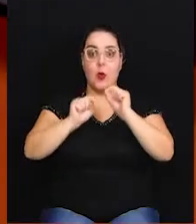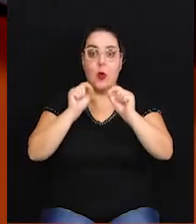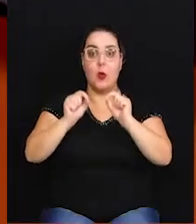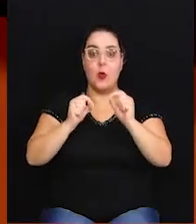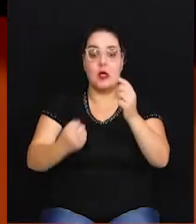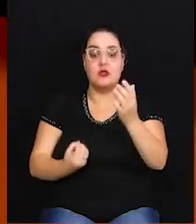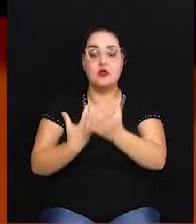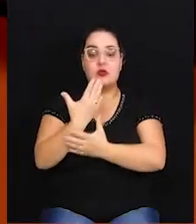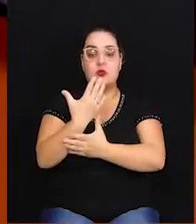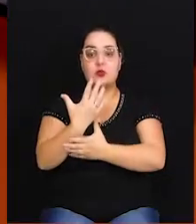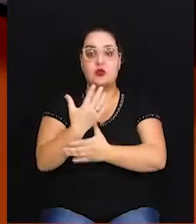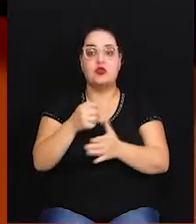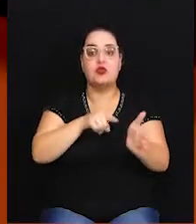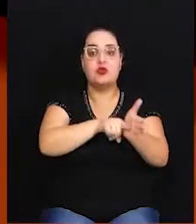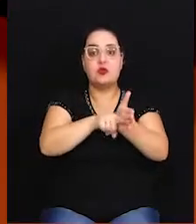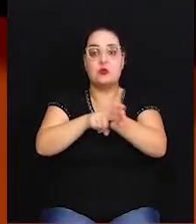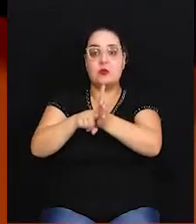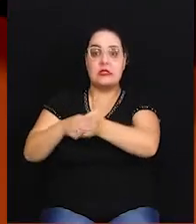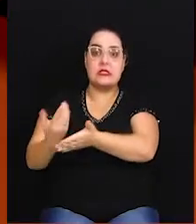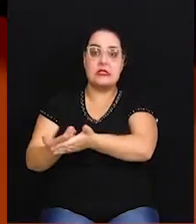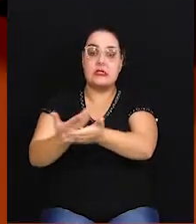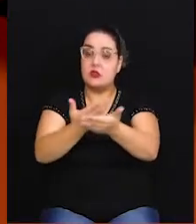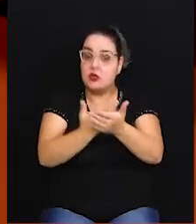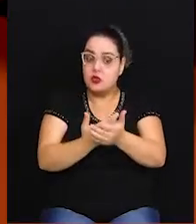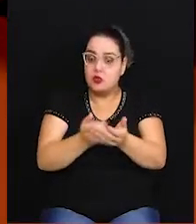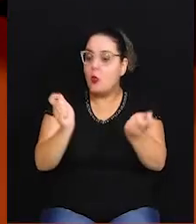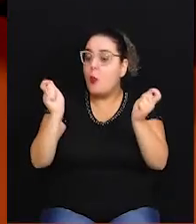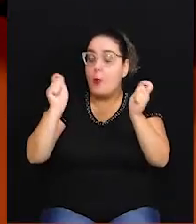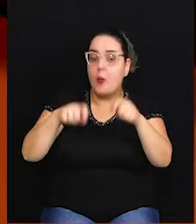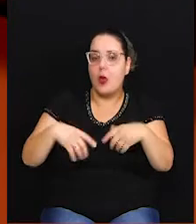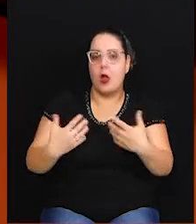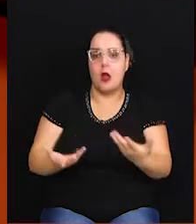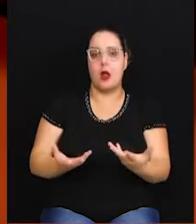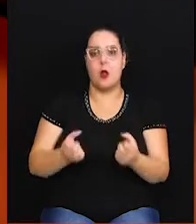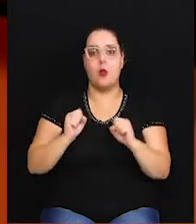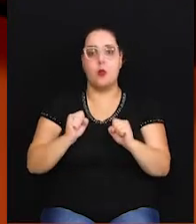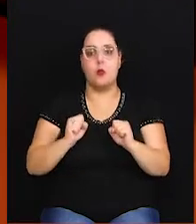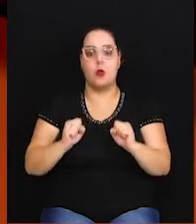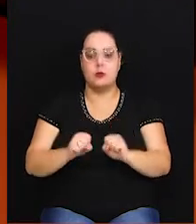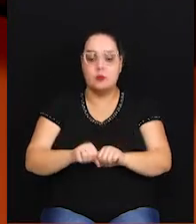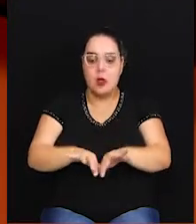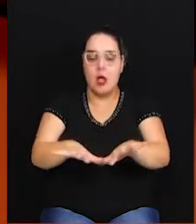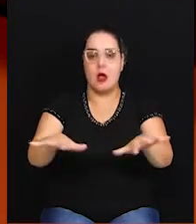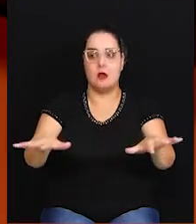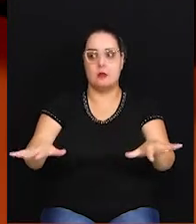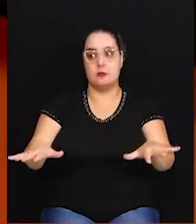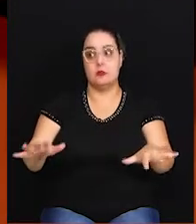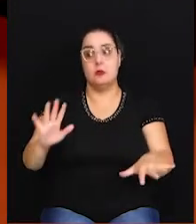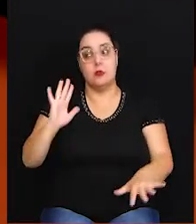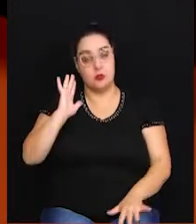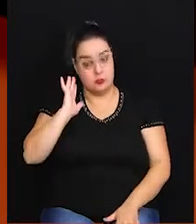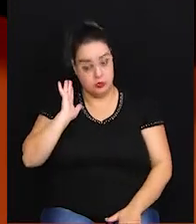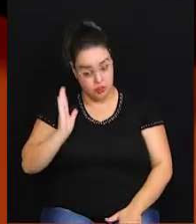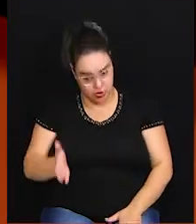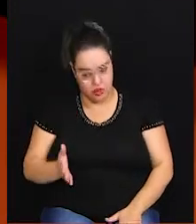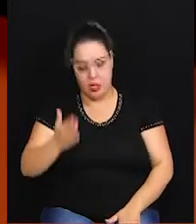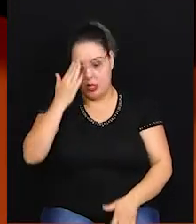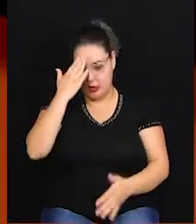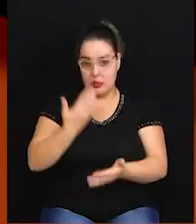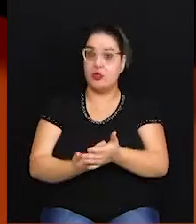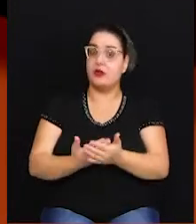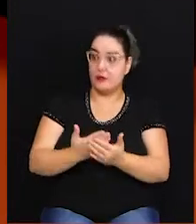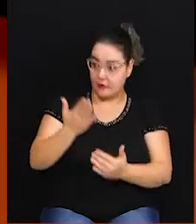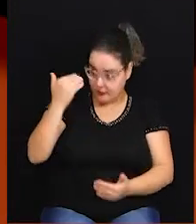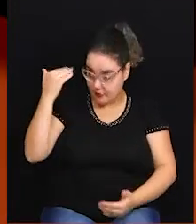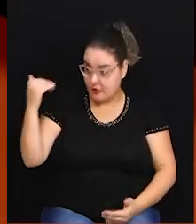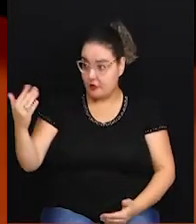de pesquisa, de estudos, do tamanho do potencial que isso pode virar? Porque eu já estou contando que esse negócio vai fazer